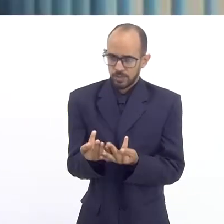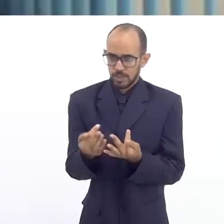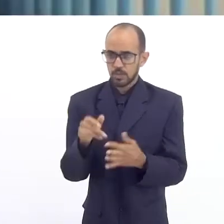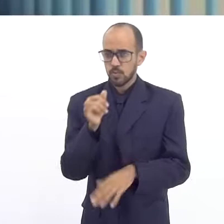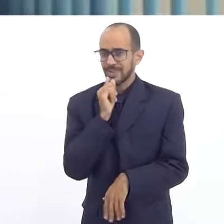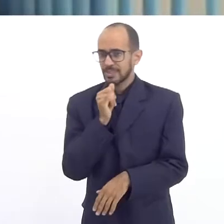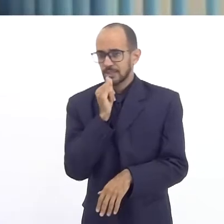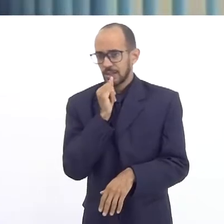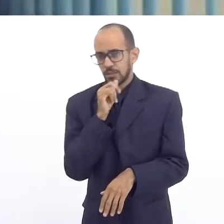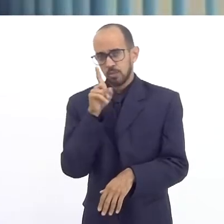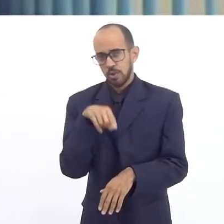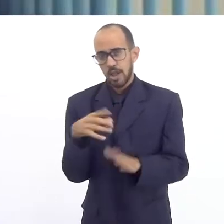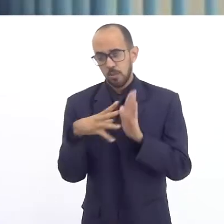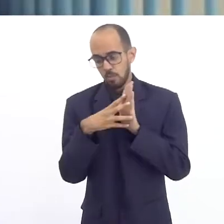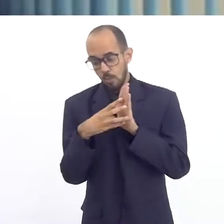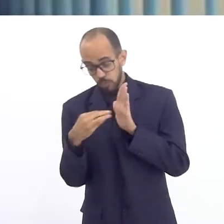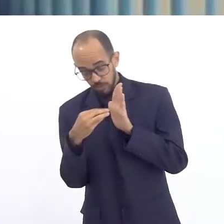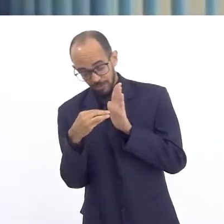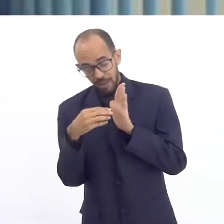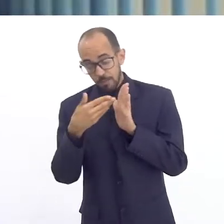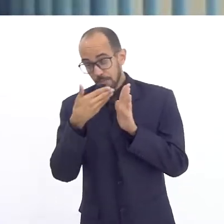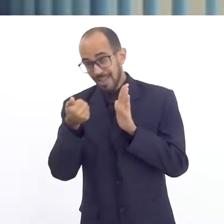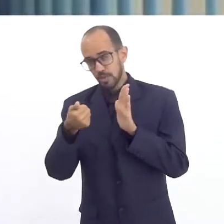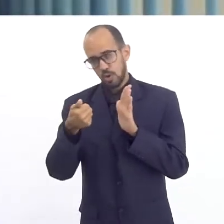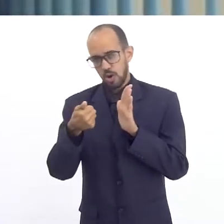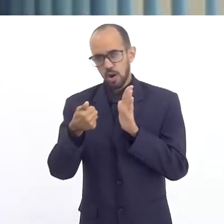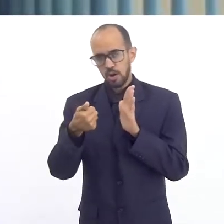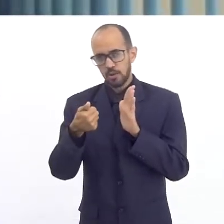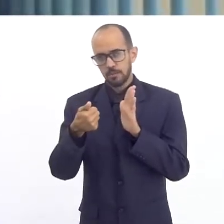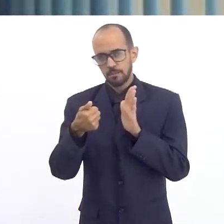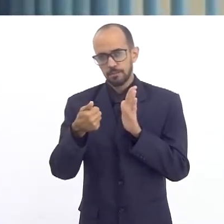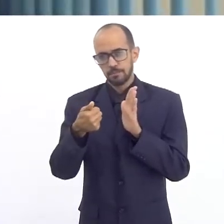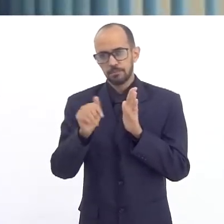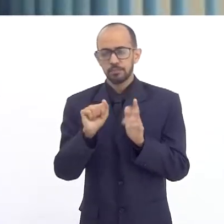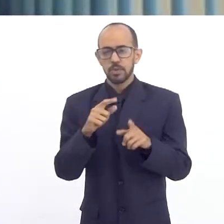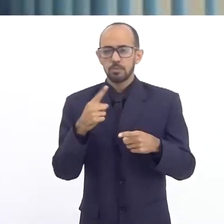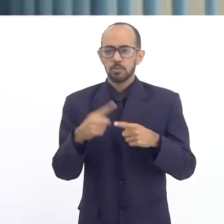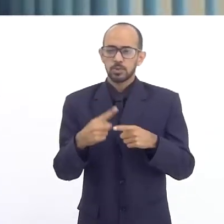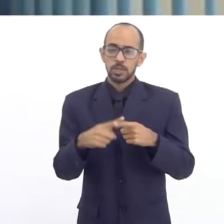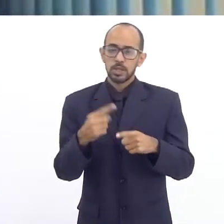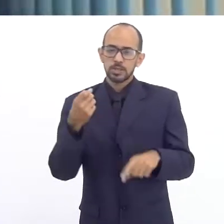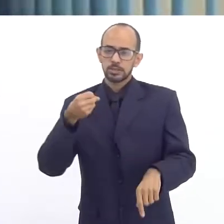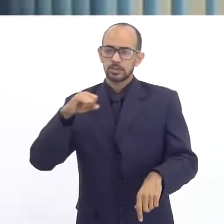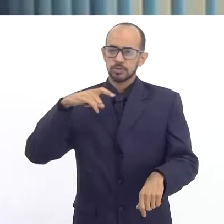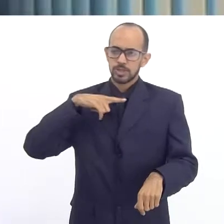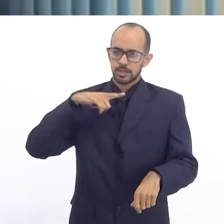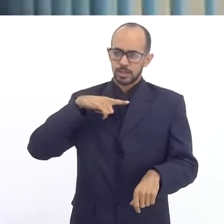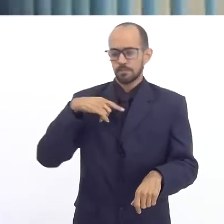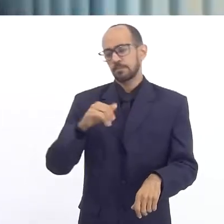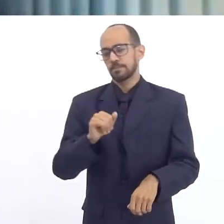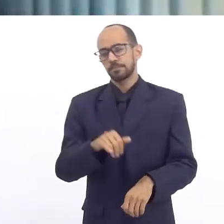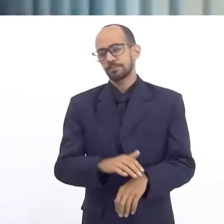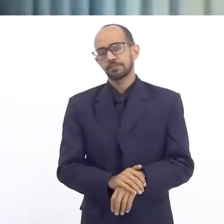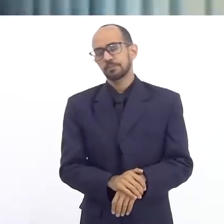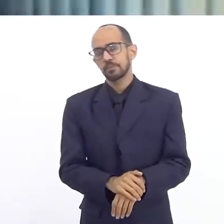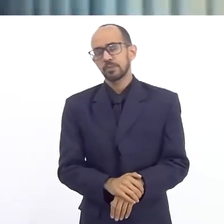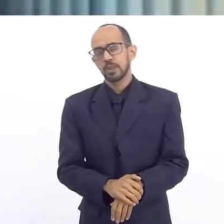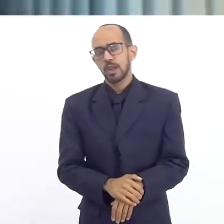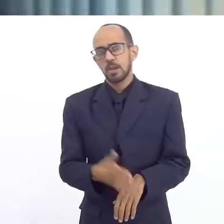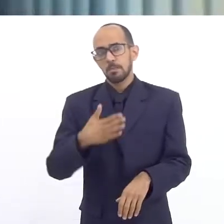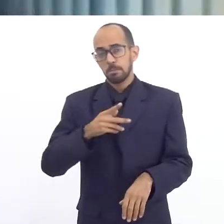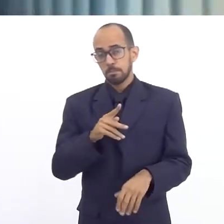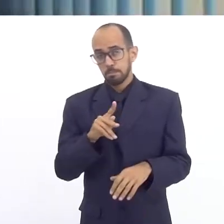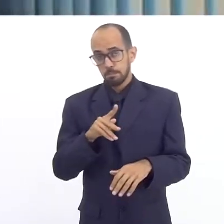pais e professores. O exemplo é o melhor método de ensino. Com certeza. Porque se você... Então, na minha casa, o que eu